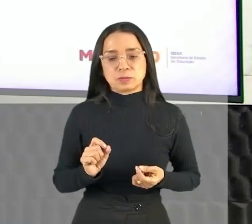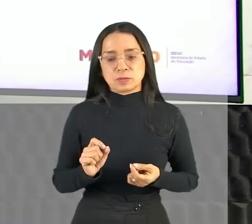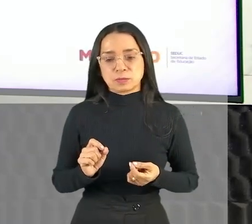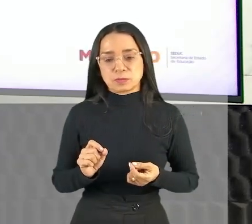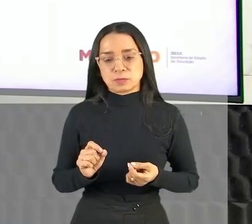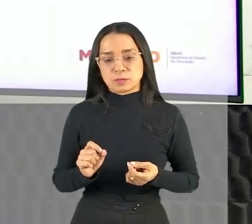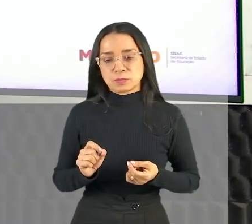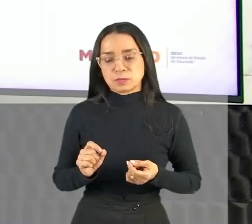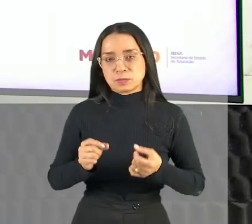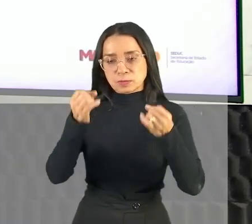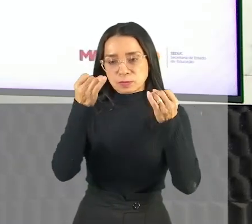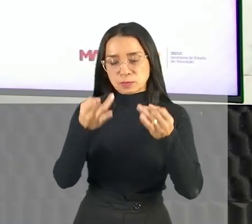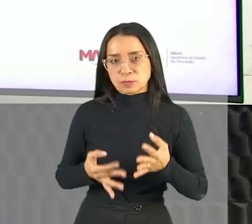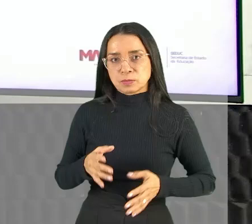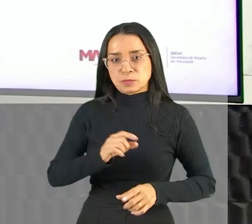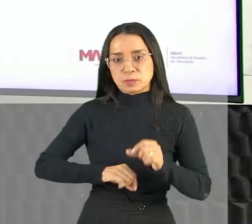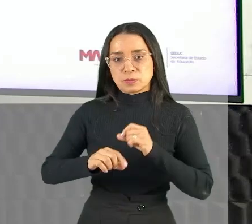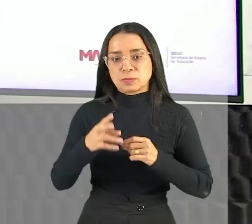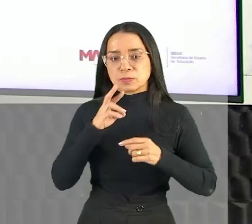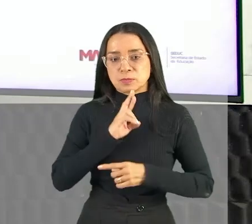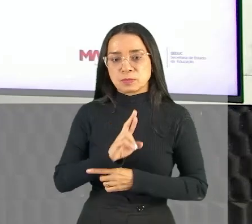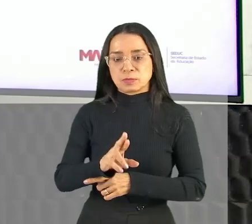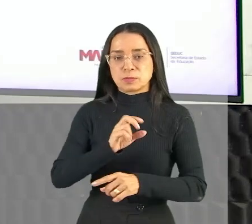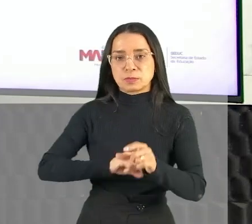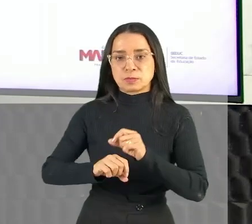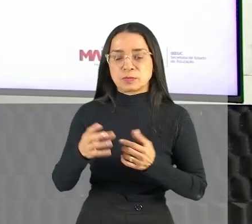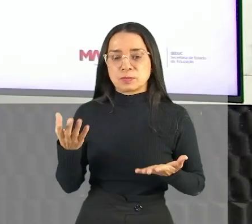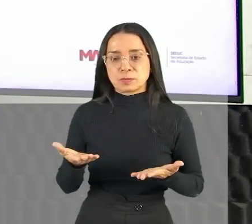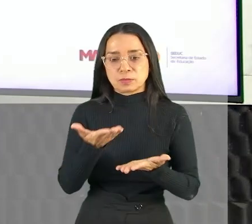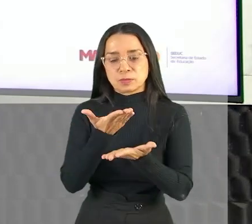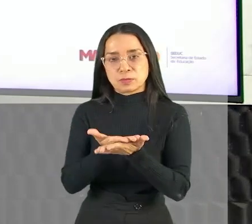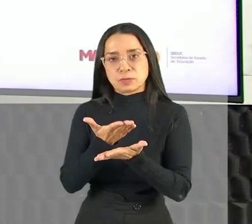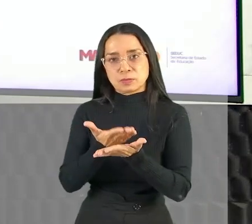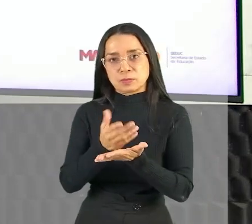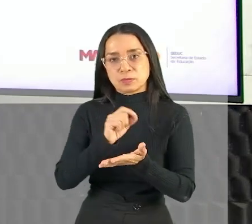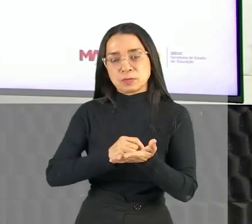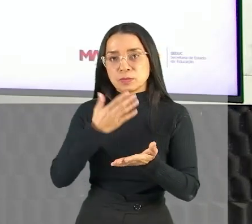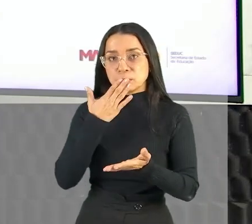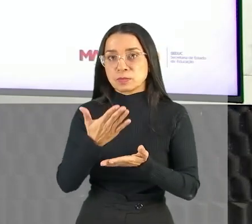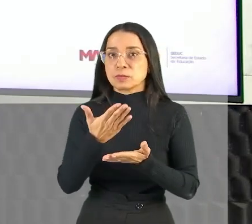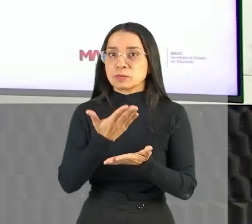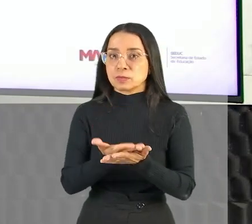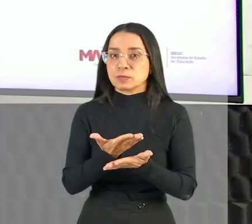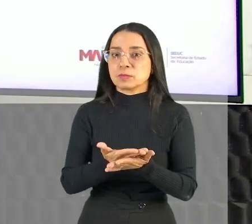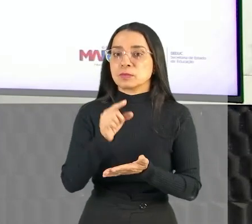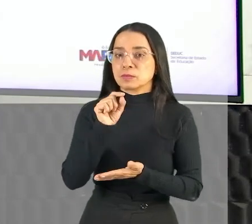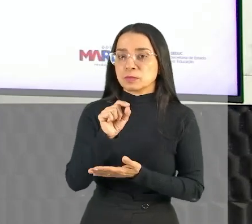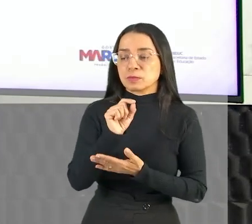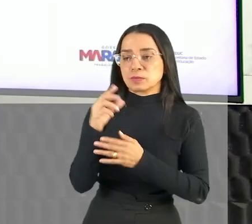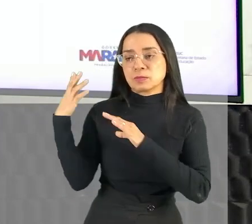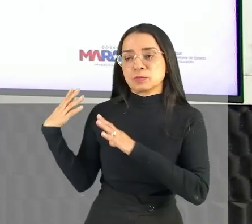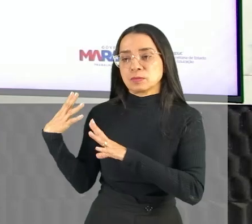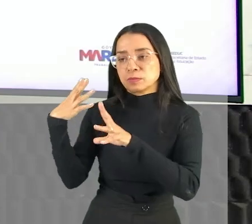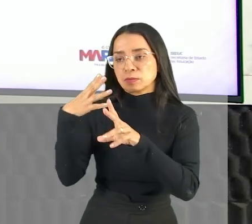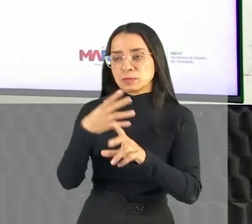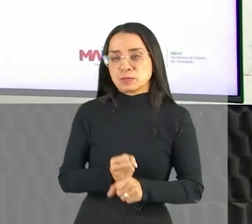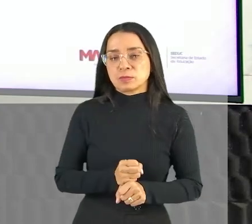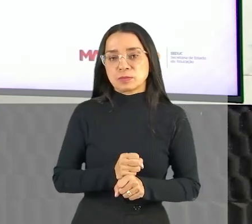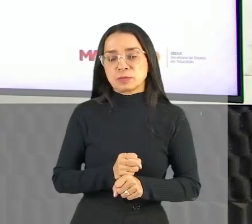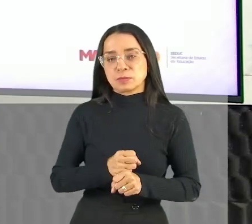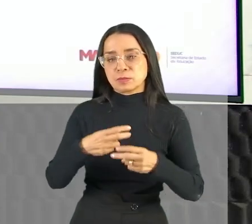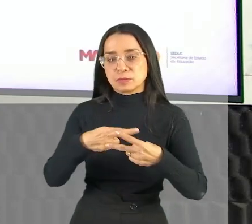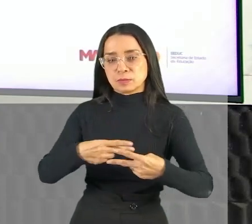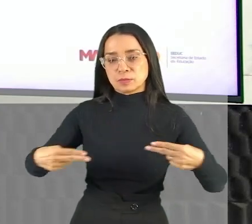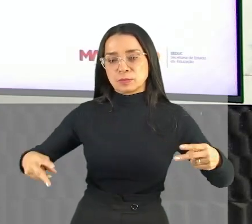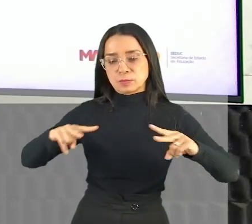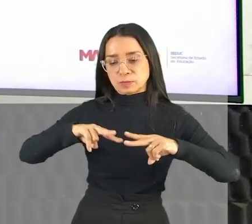aqui discutindo, respondendo. Estudem, eu peço sempre que estudem, revisem, né, no material que está no link, tá